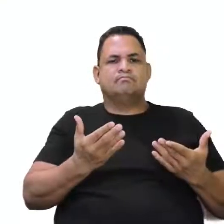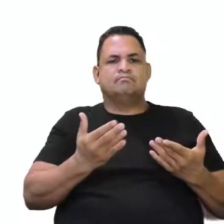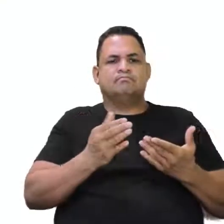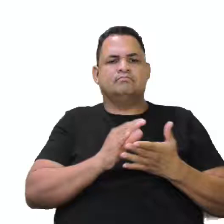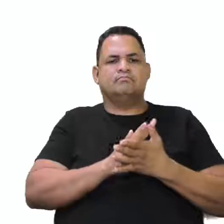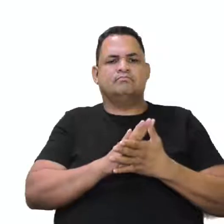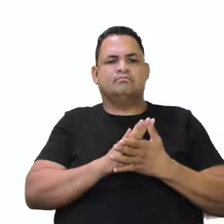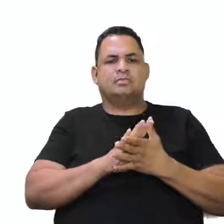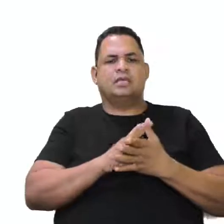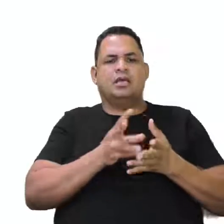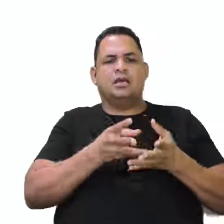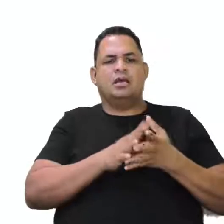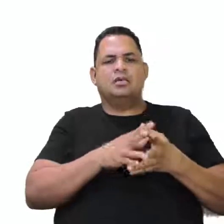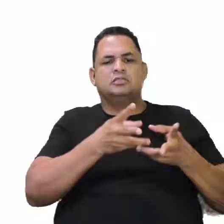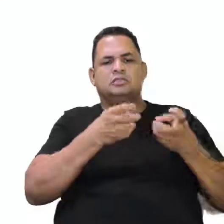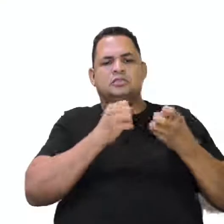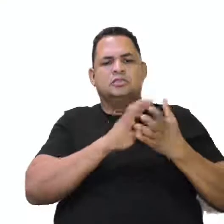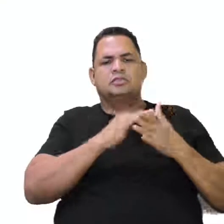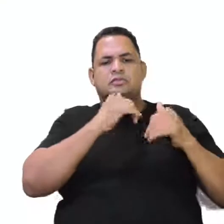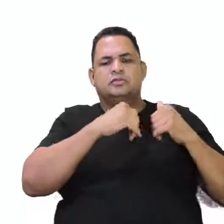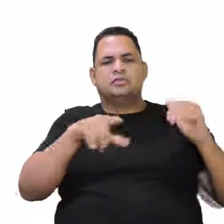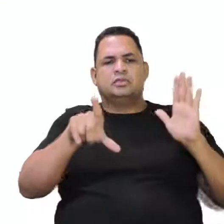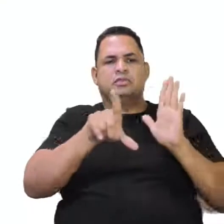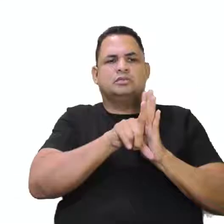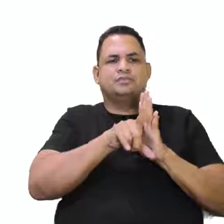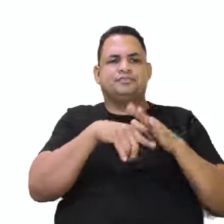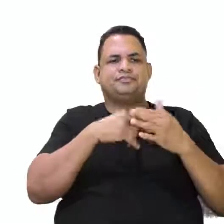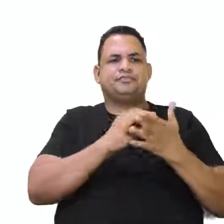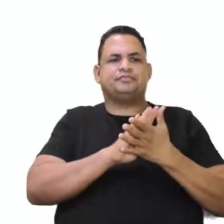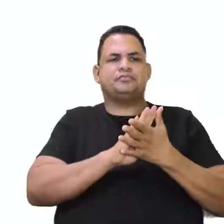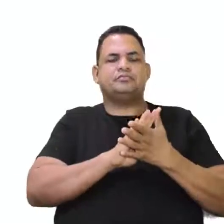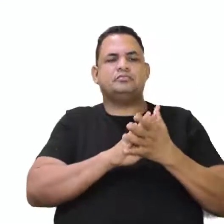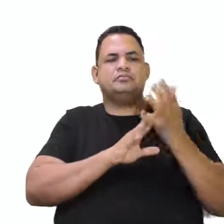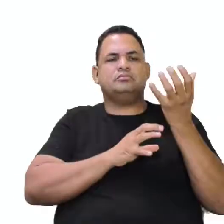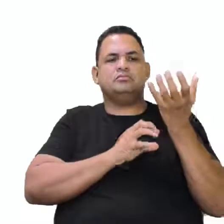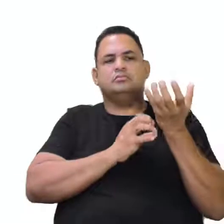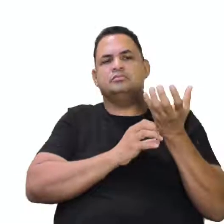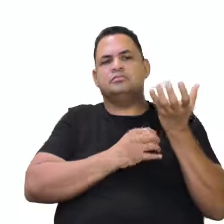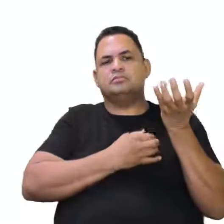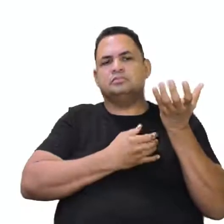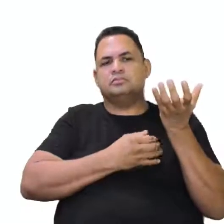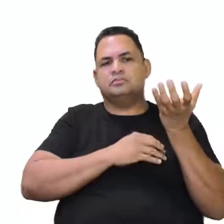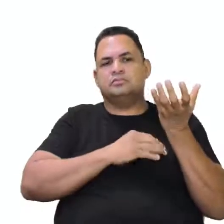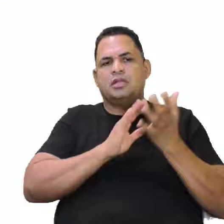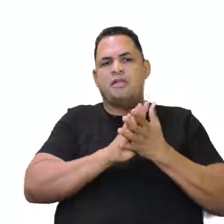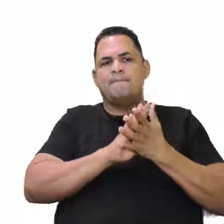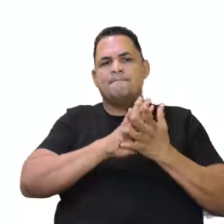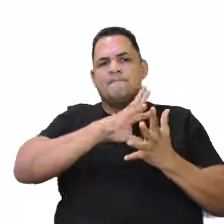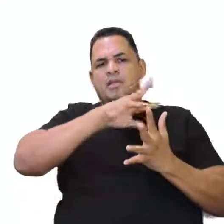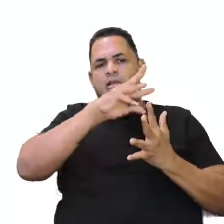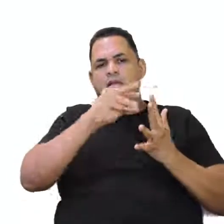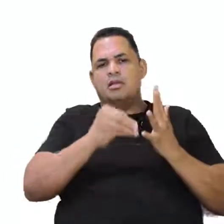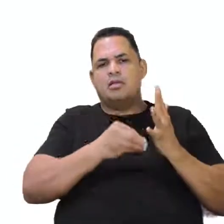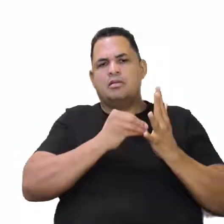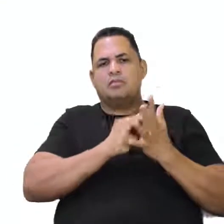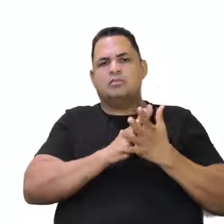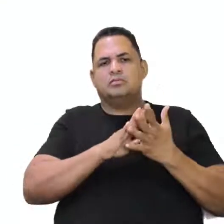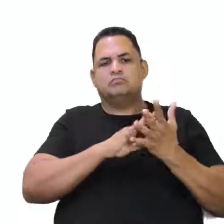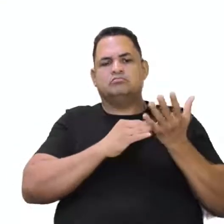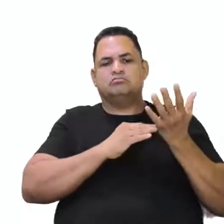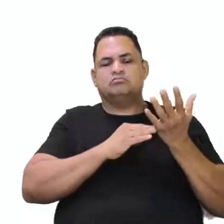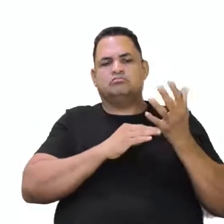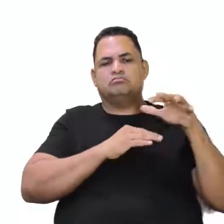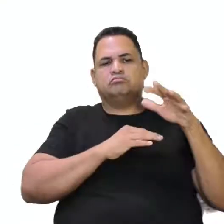da biopirataria, fica ruim. Olha lá, o bioma amazônico ocupa cerca de 50% do território